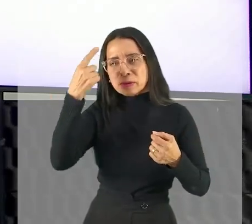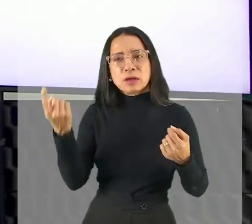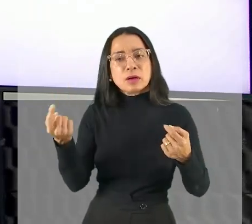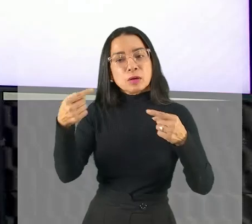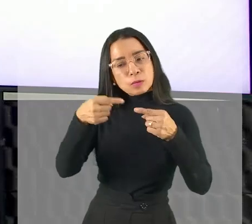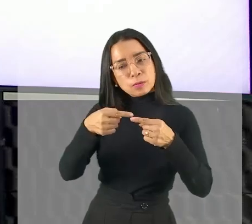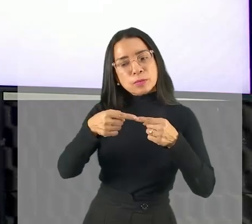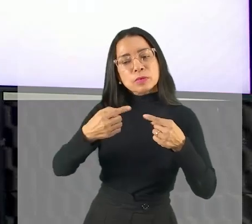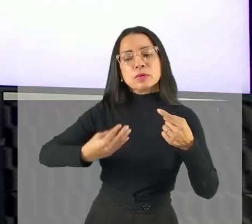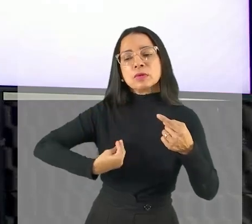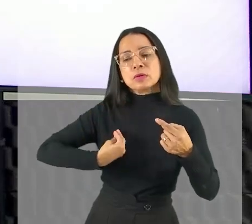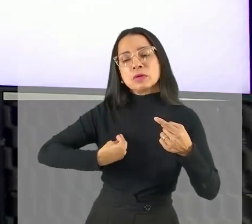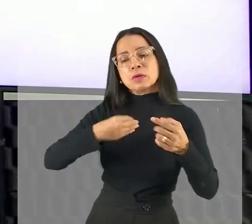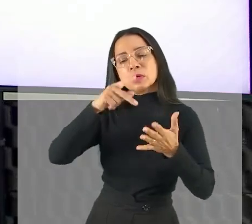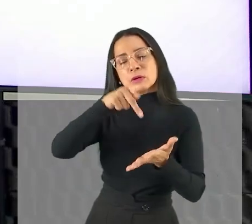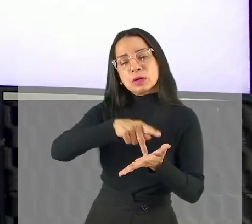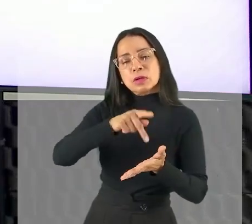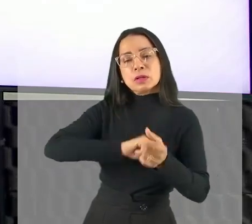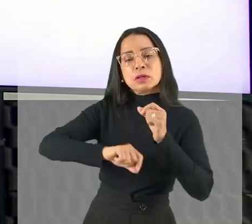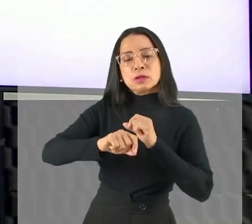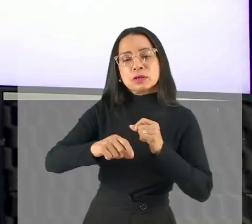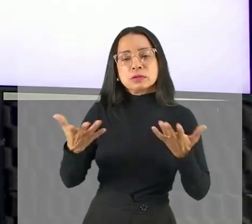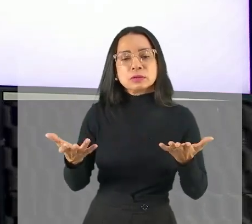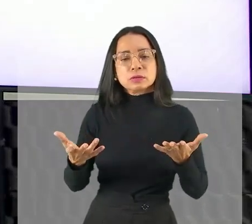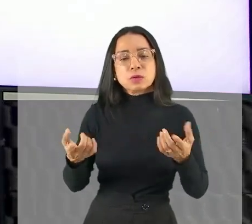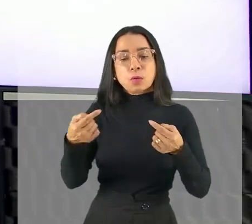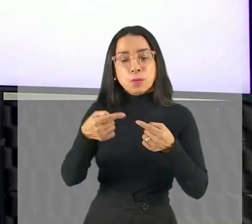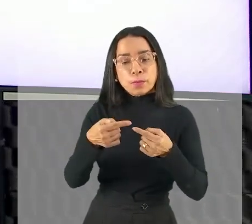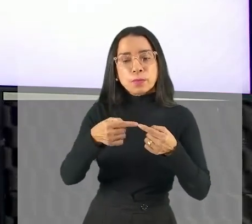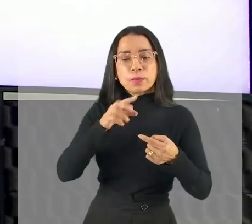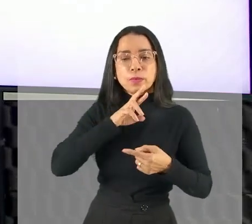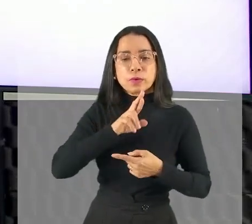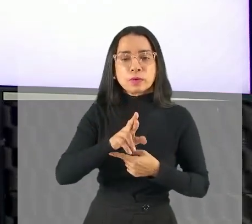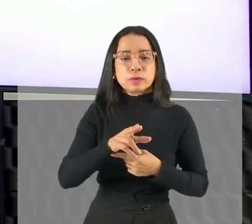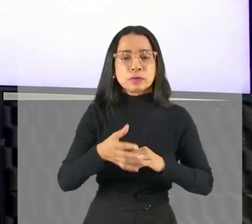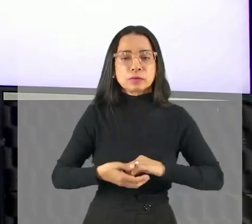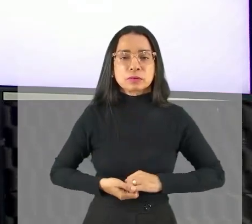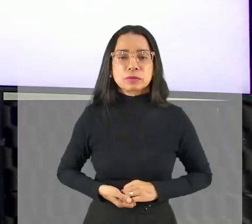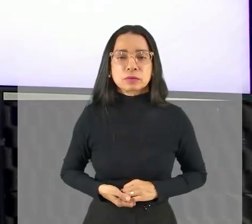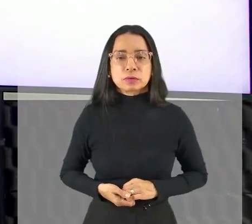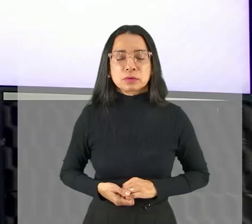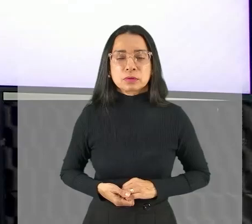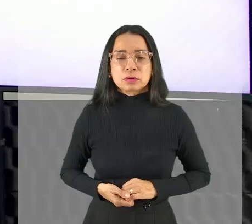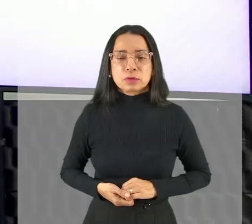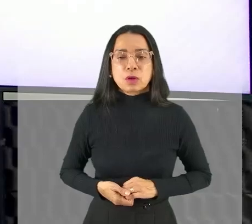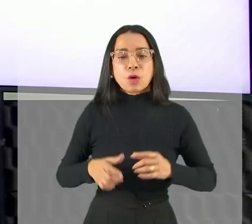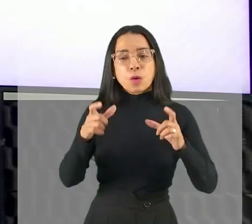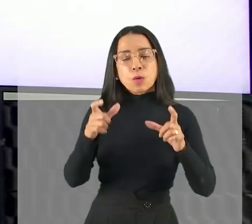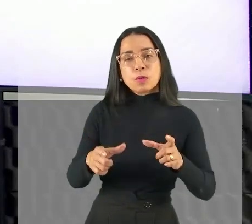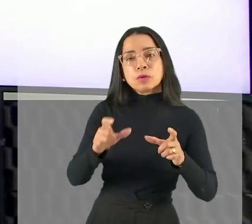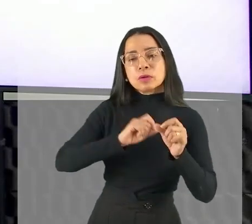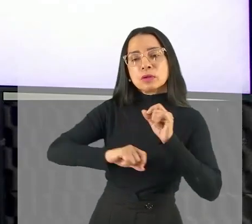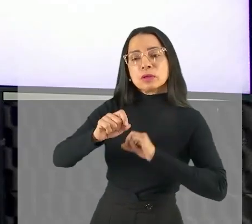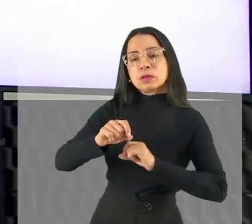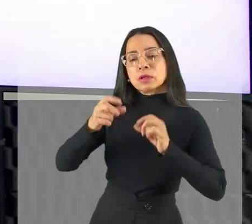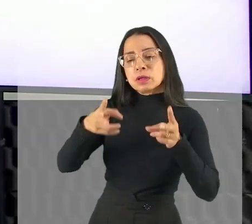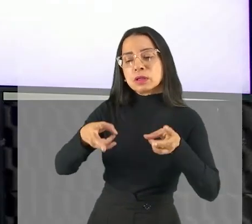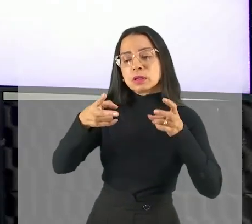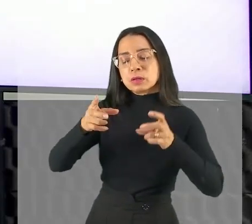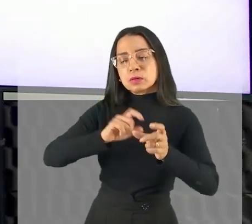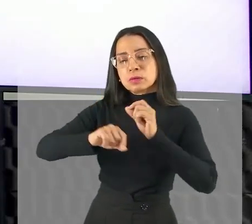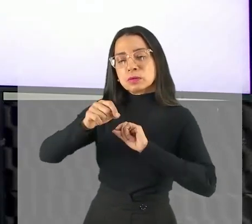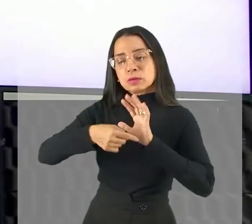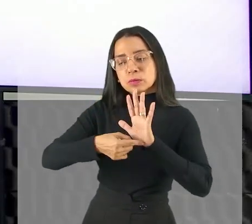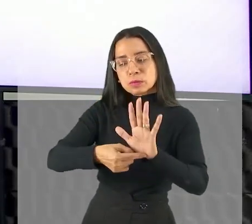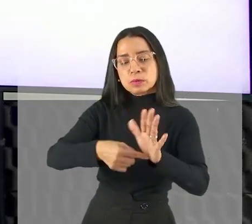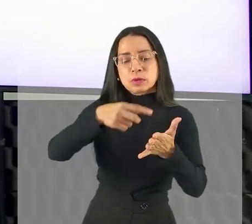tem que voltar para o enunciado. As marcas, né, a representação feminina, né? Então a gente tem que ver onde que estão essas concepções expressas